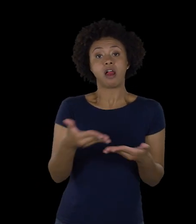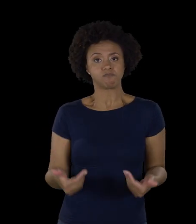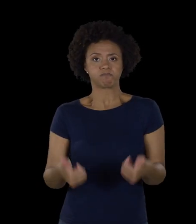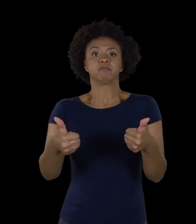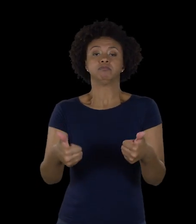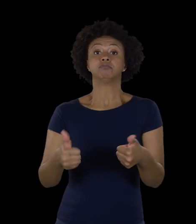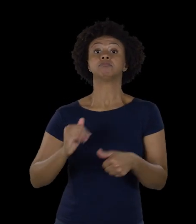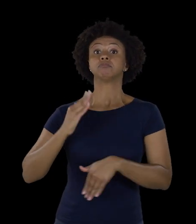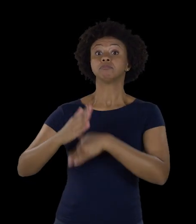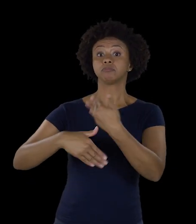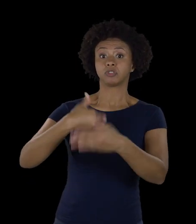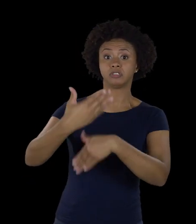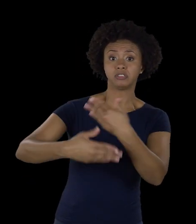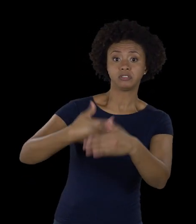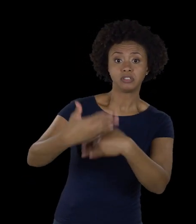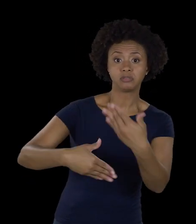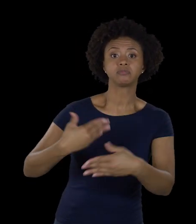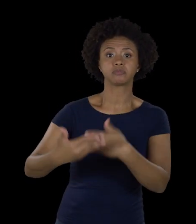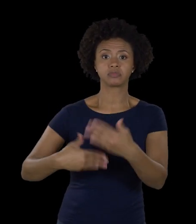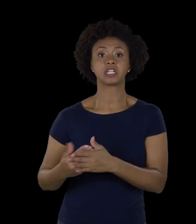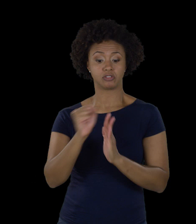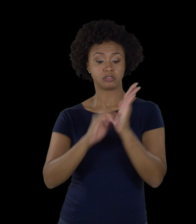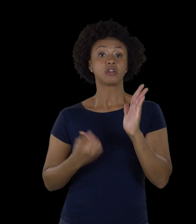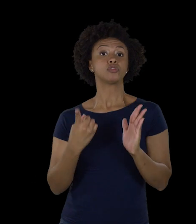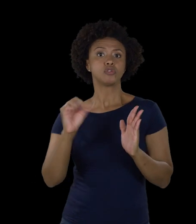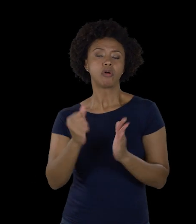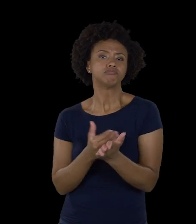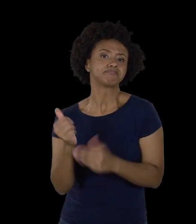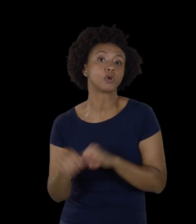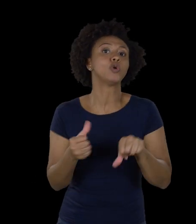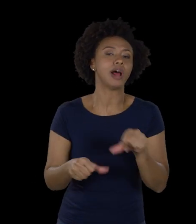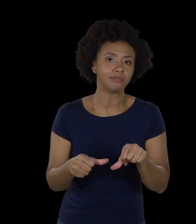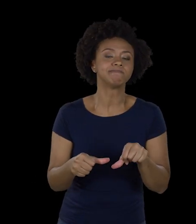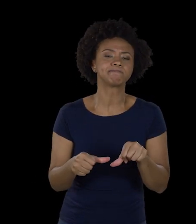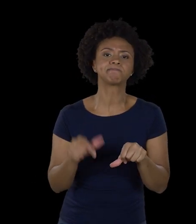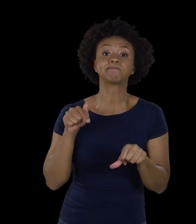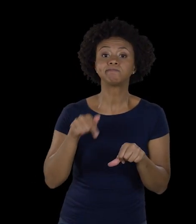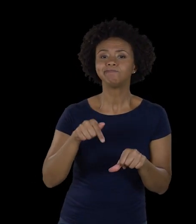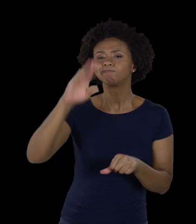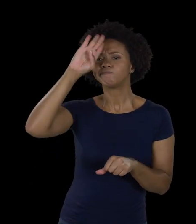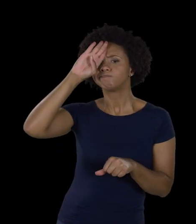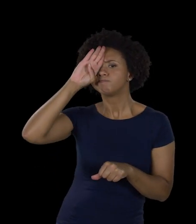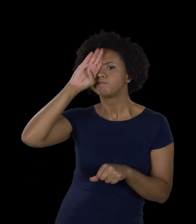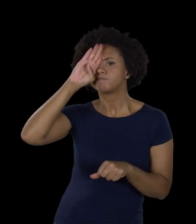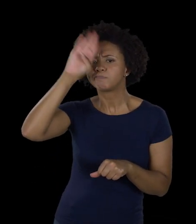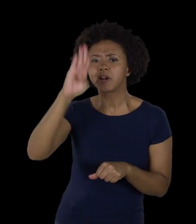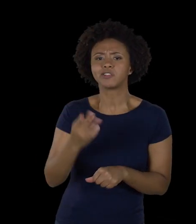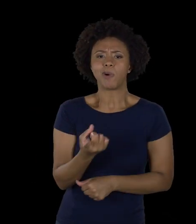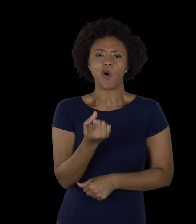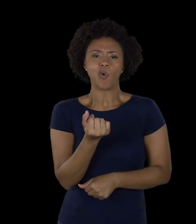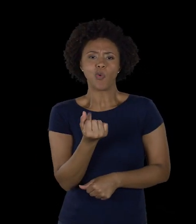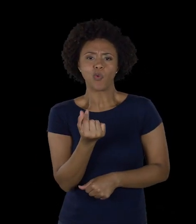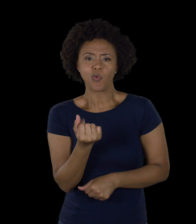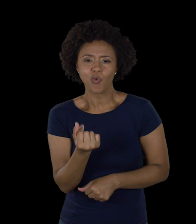uma descoberta vem mudar essa configuração econômica. O ouro passa a ser a principal fonte